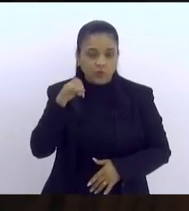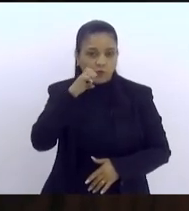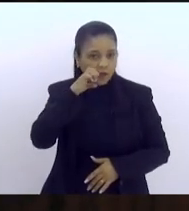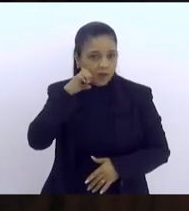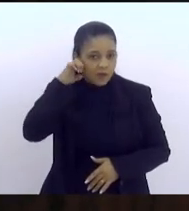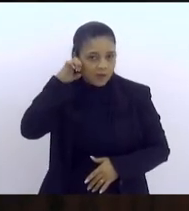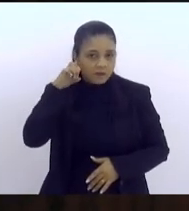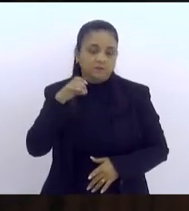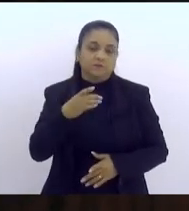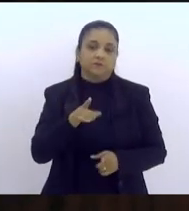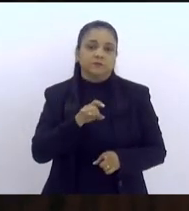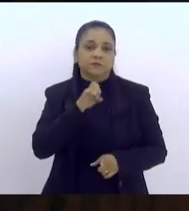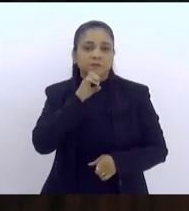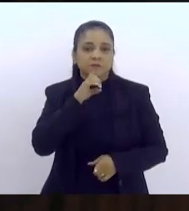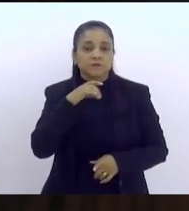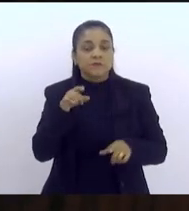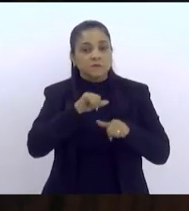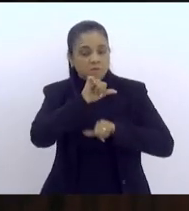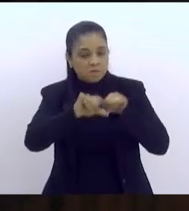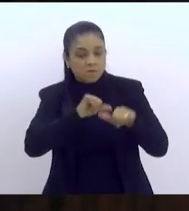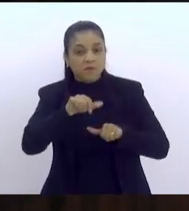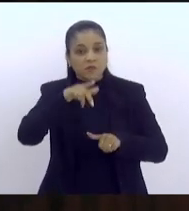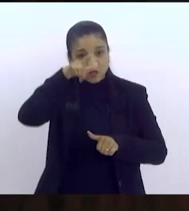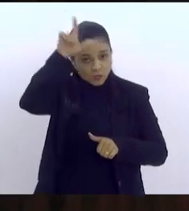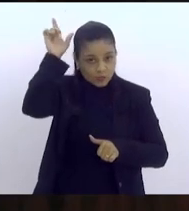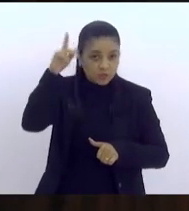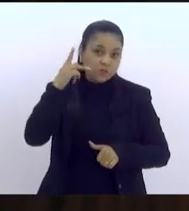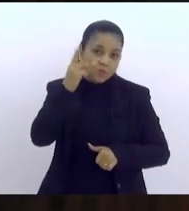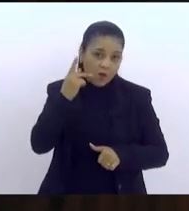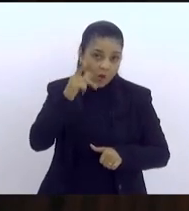e Luiz Paulo, que altera a lei